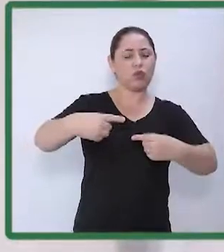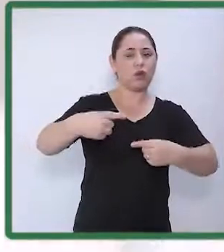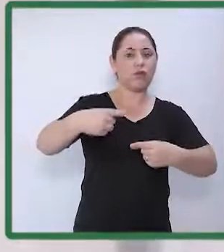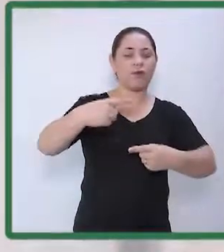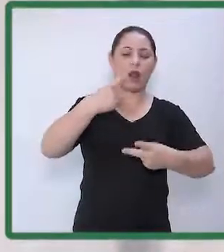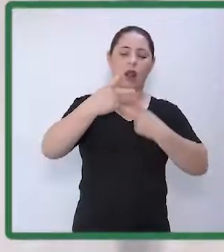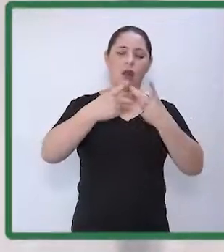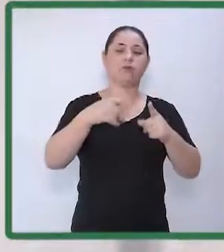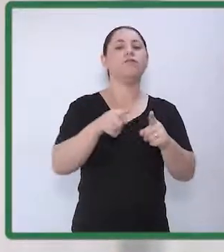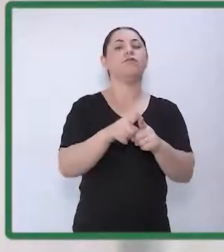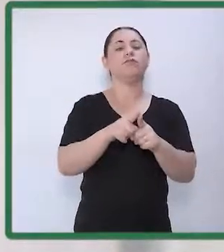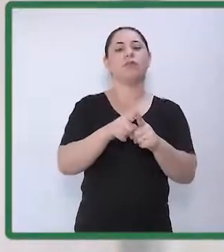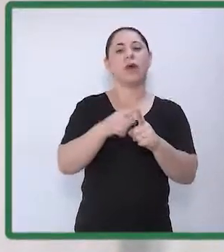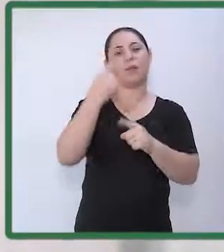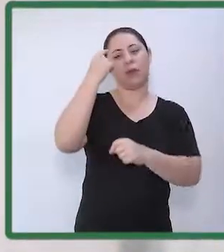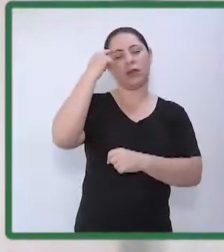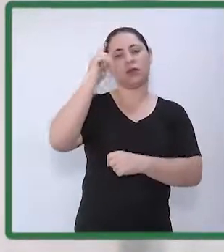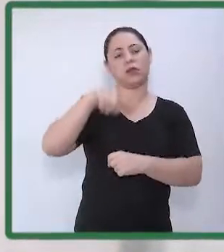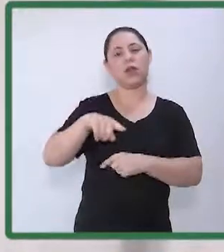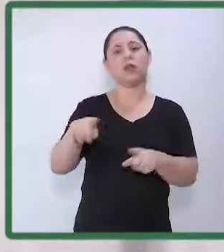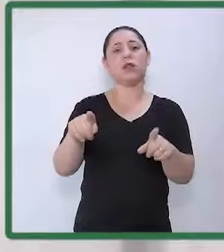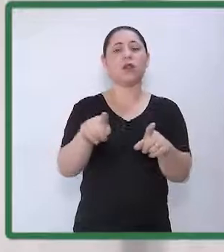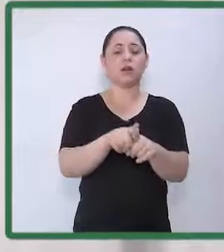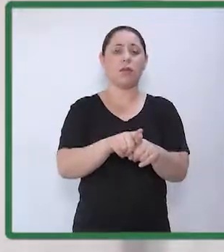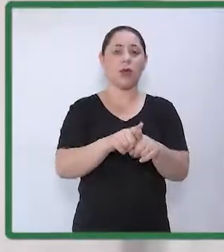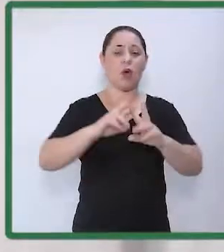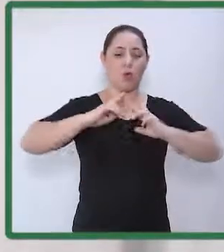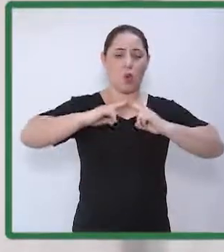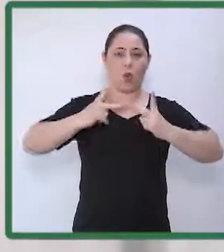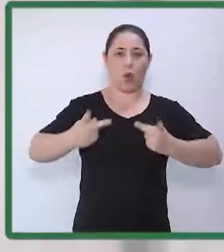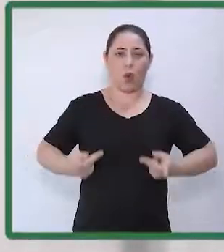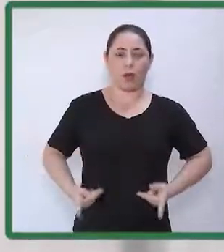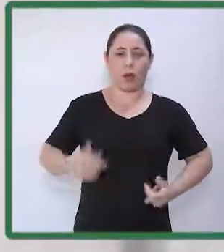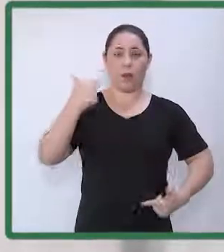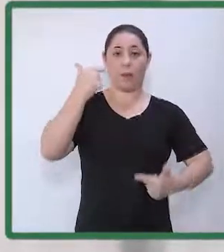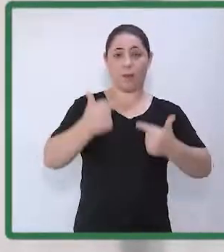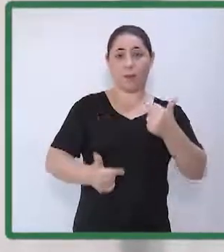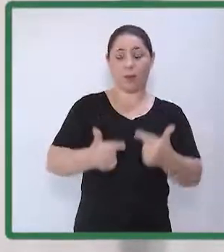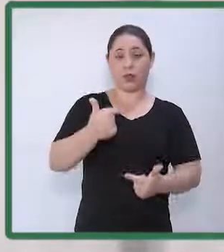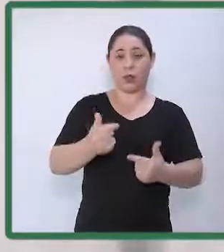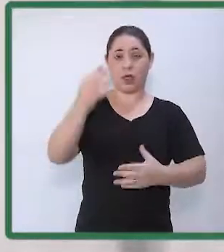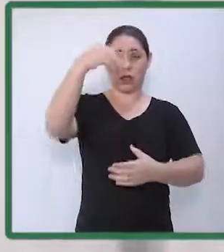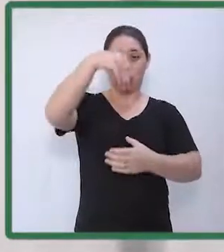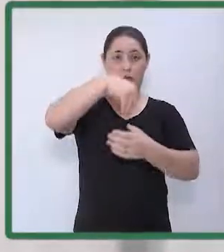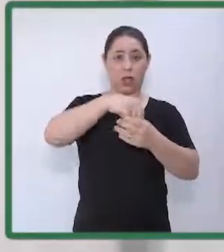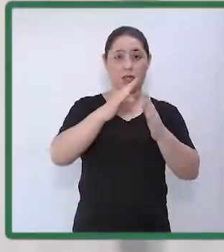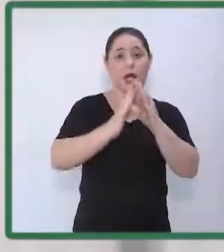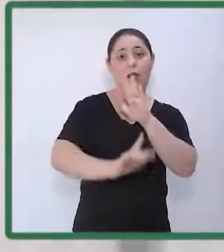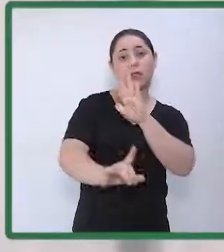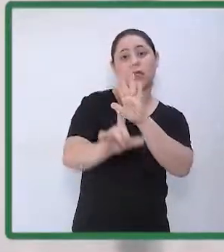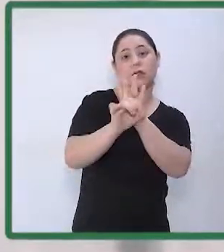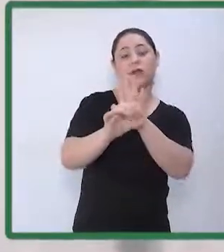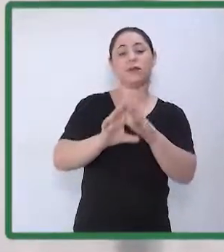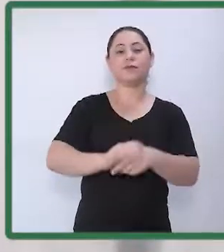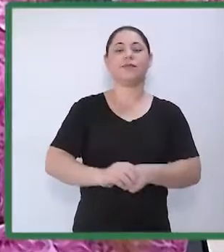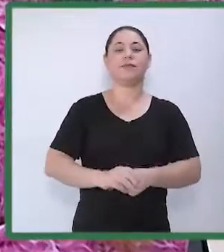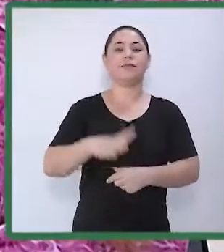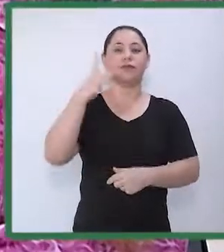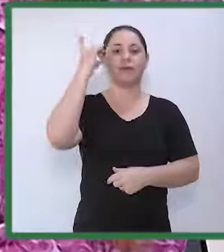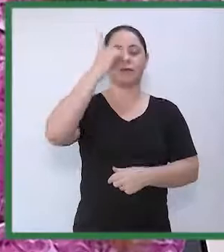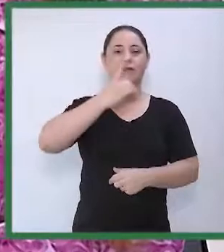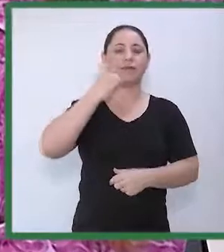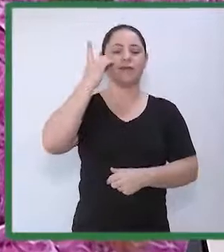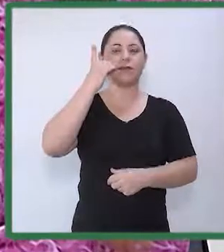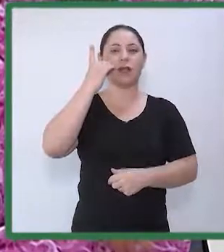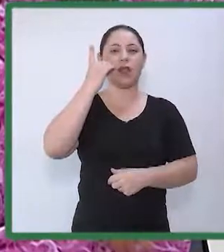debater, e eu acho que vem trazer também a humanização da política para dentro dessa Casa de Leis.